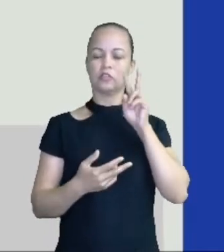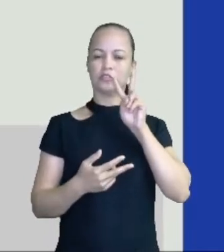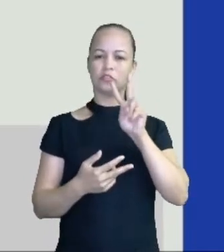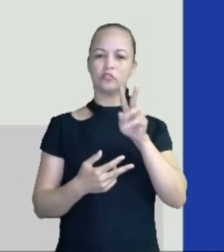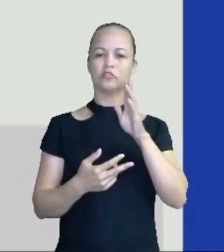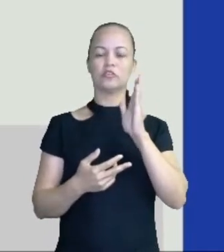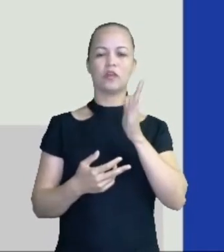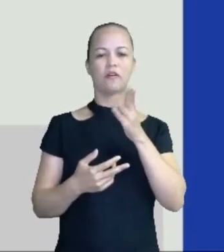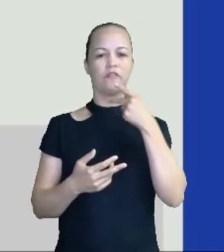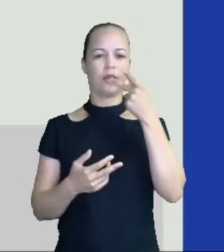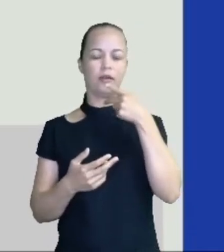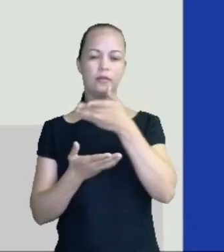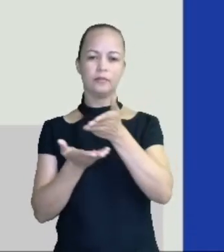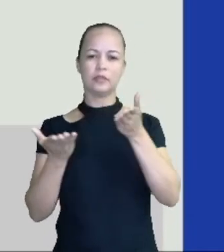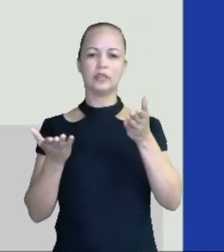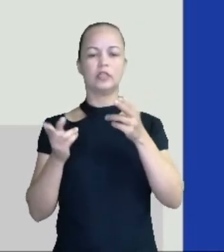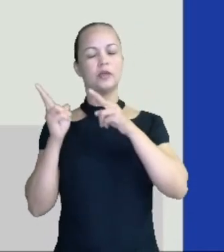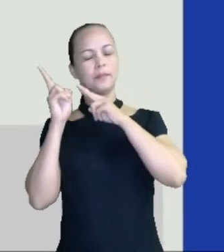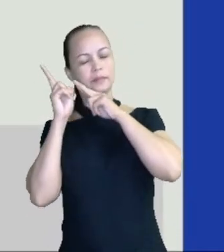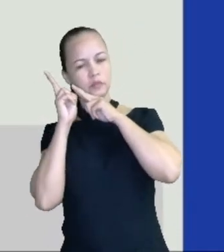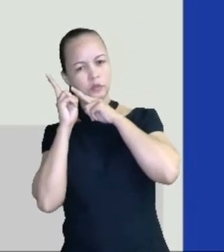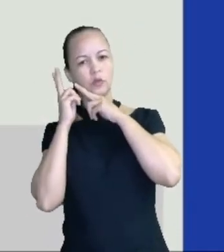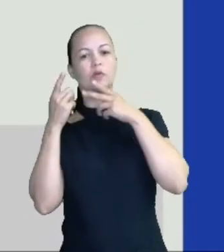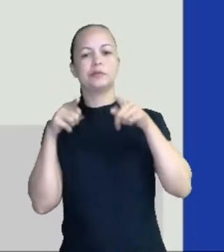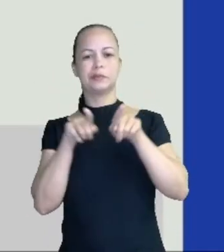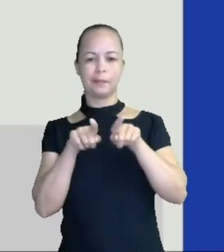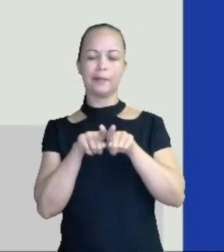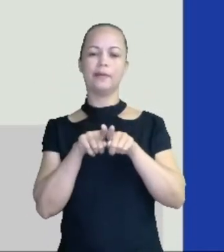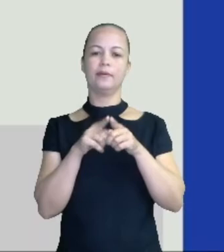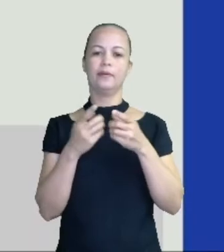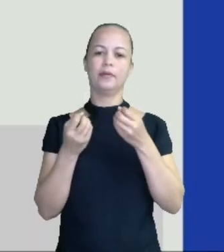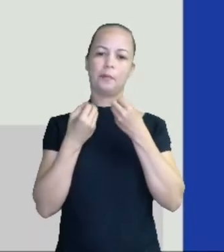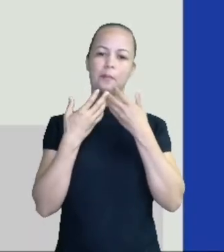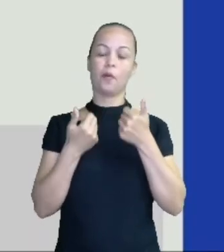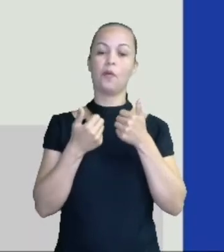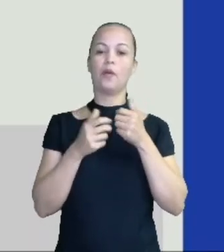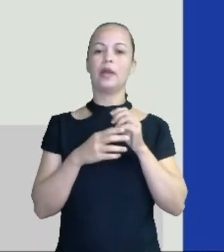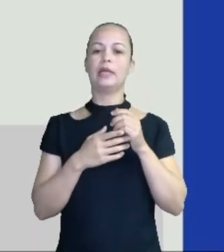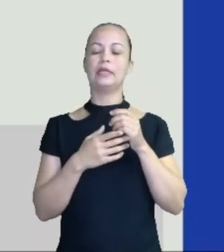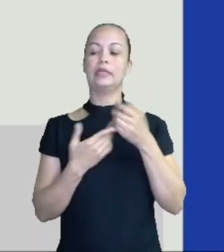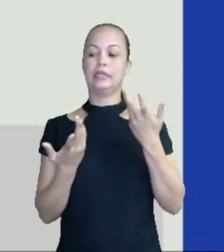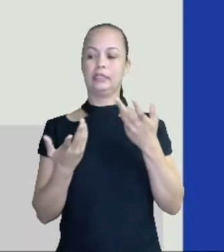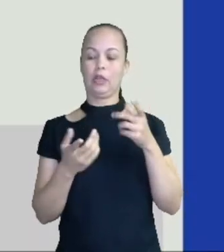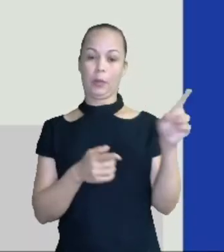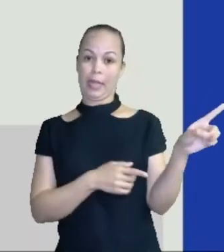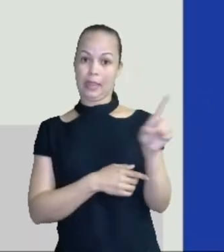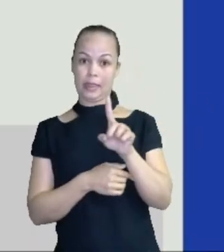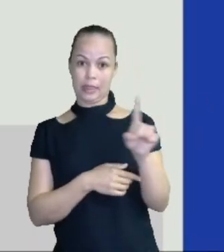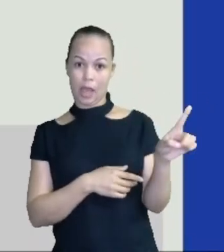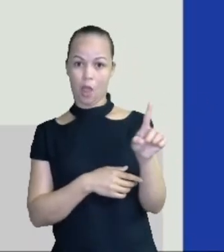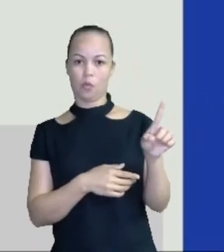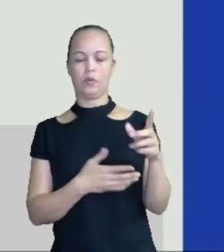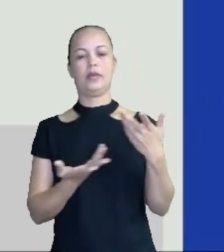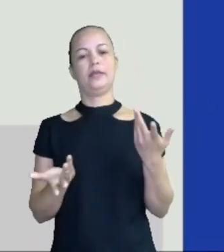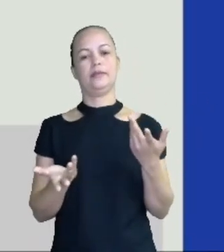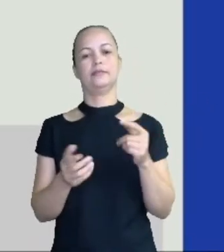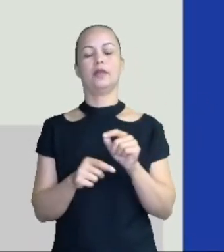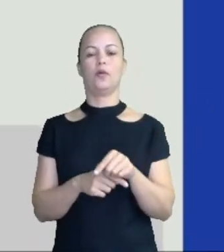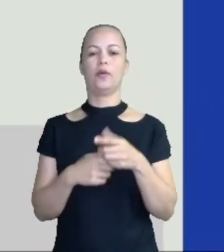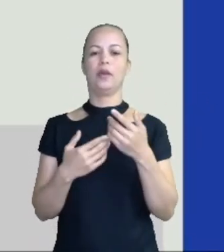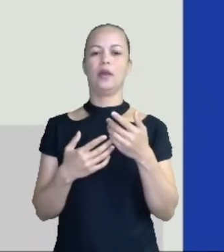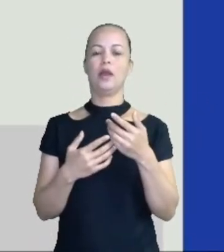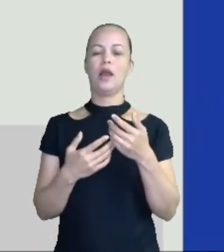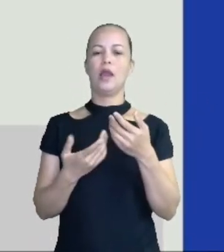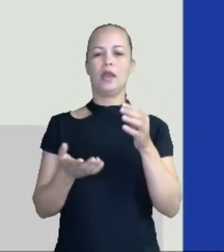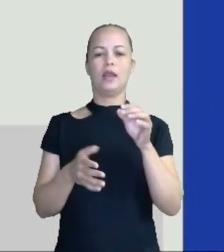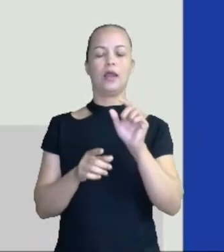vocês, do sono adequado ao longo da noite. Portanto, quando a afirmativa diz que não exerce influência, ela obrigatoriamente é